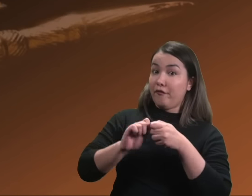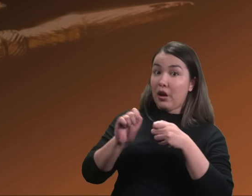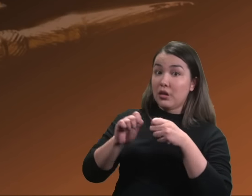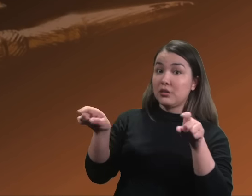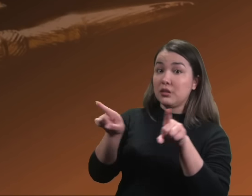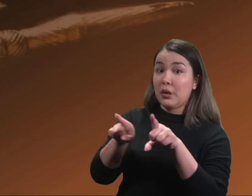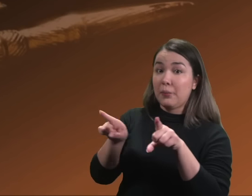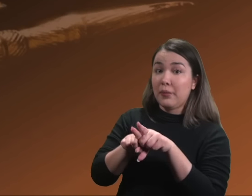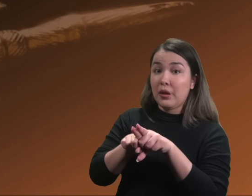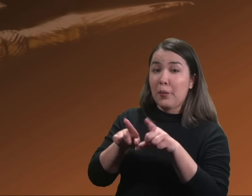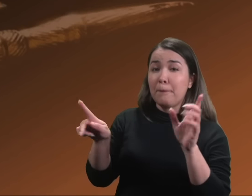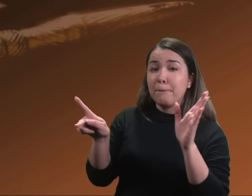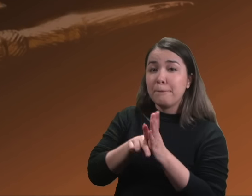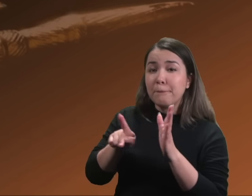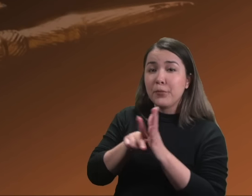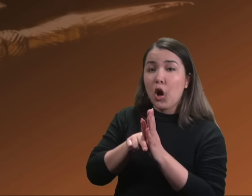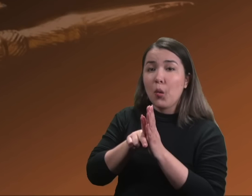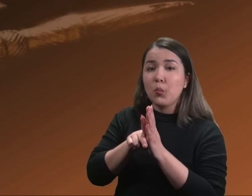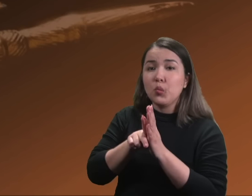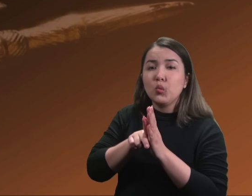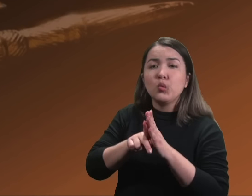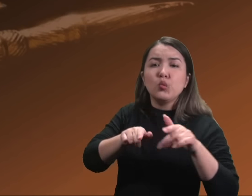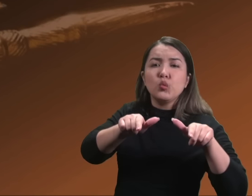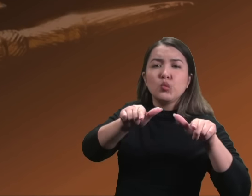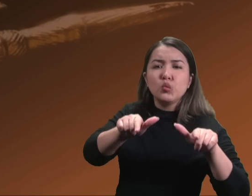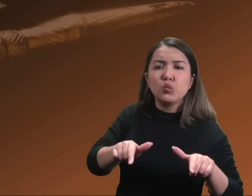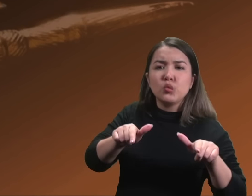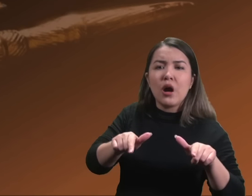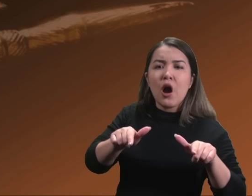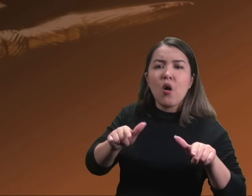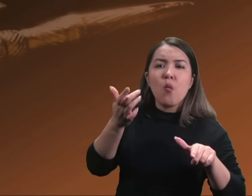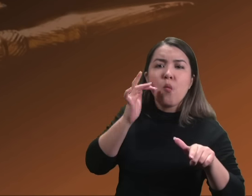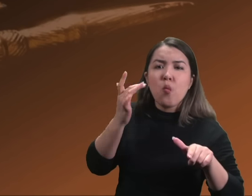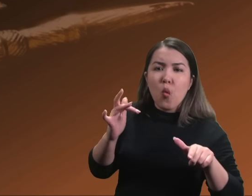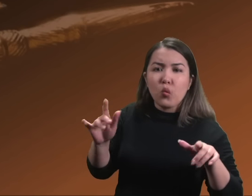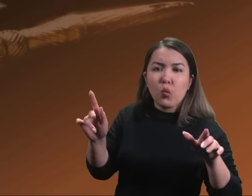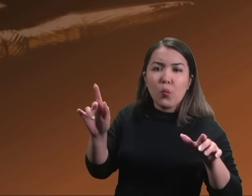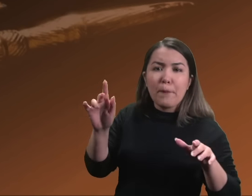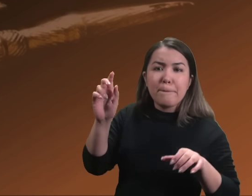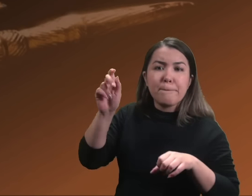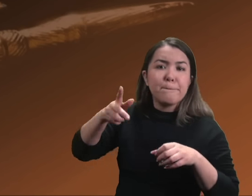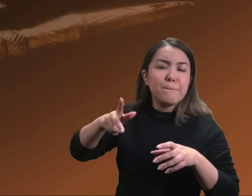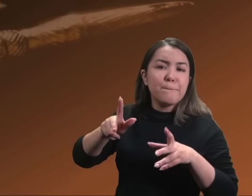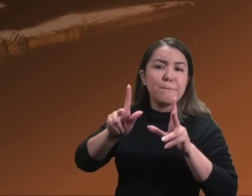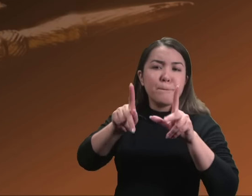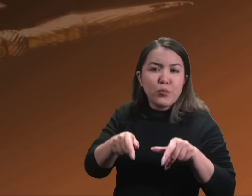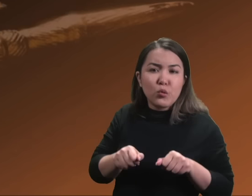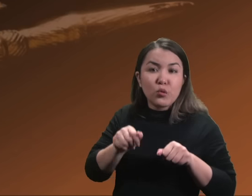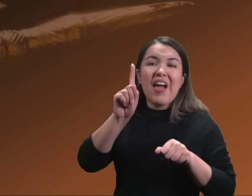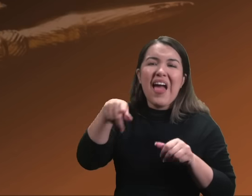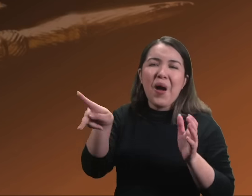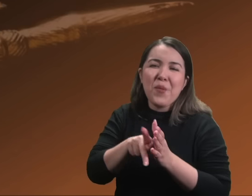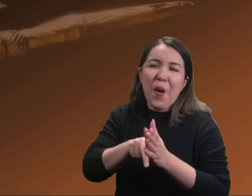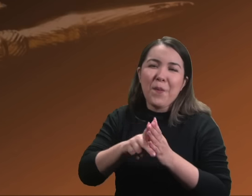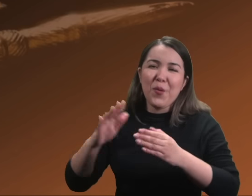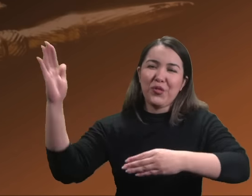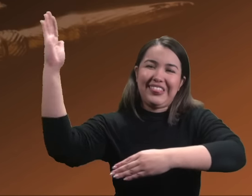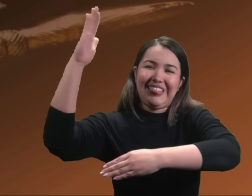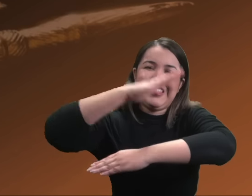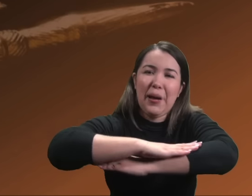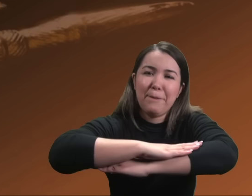propiciatório de Ouro Puro esse propiciatório em outras palavras é a tampa da arca fará também um